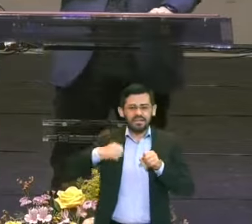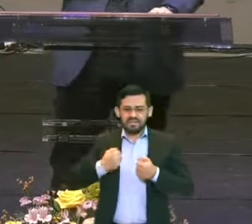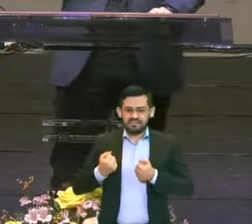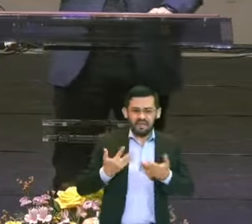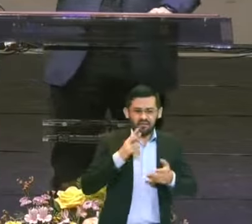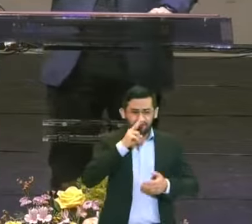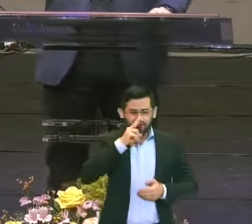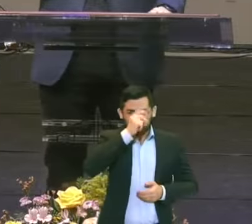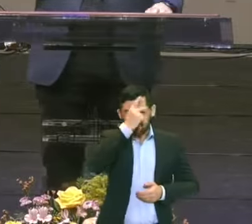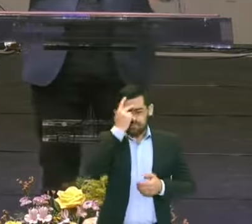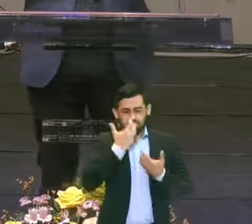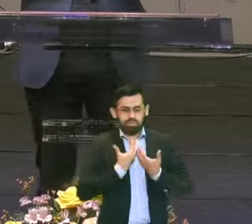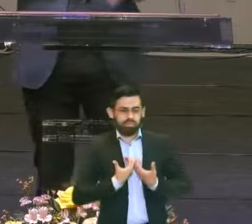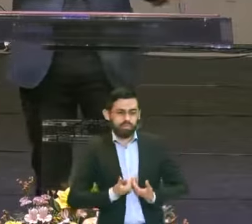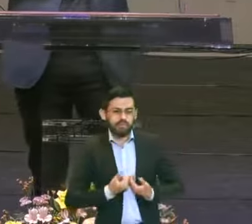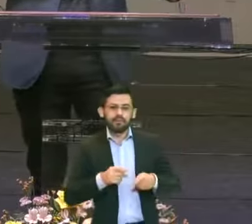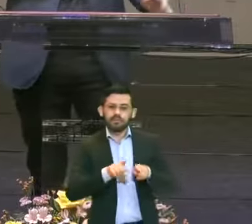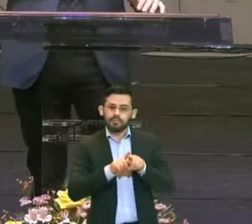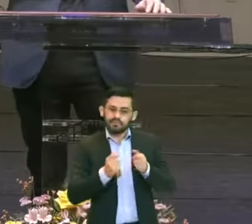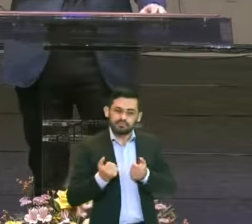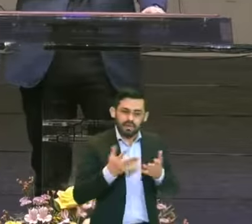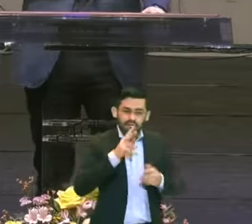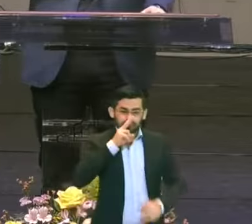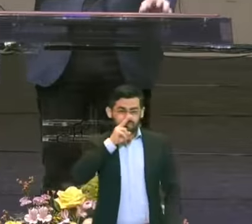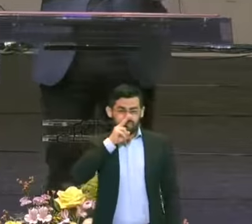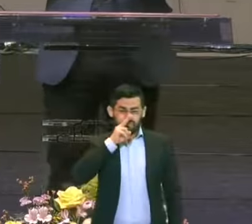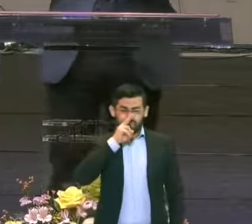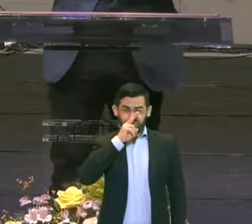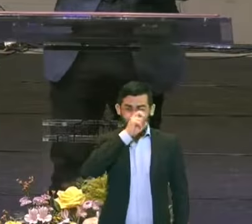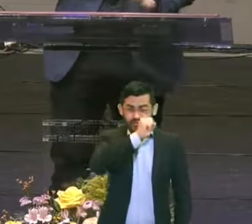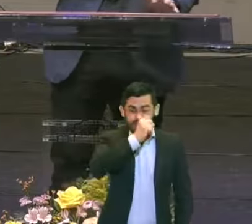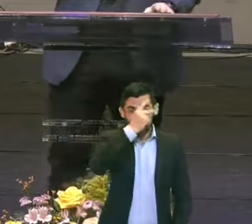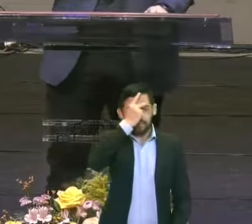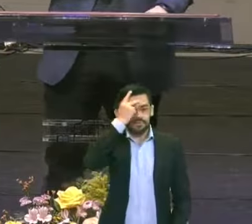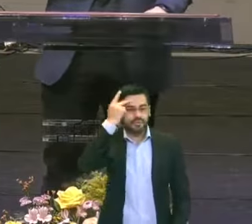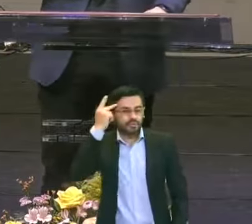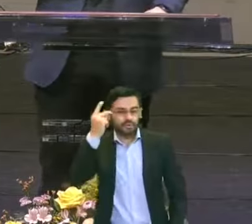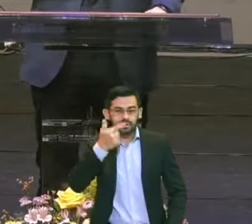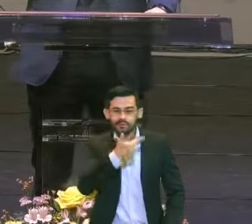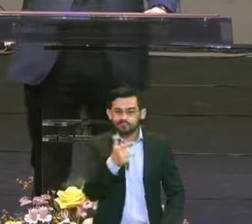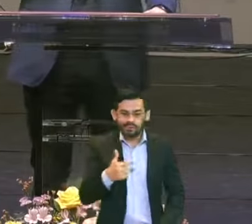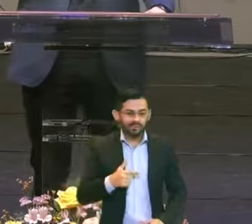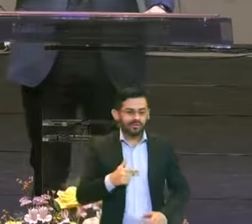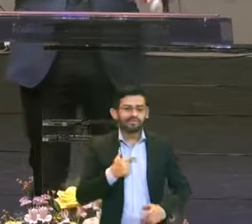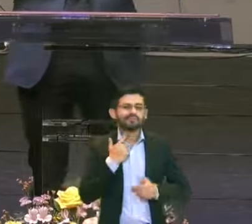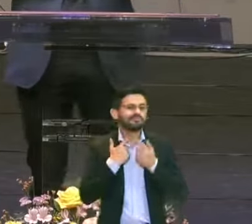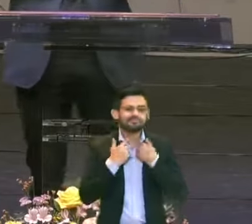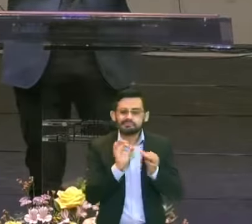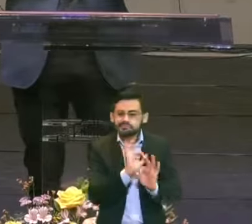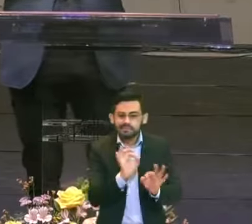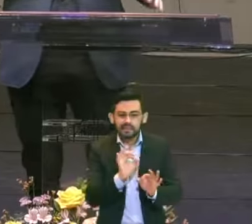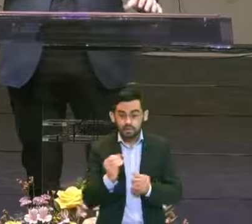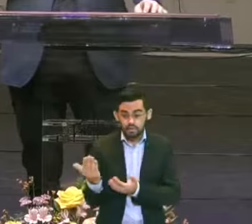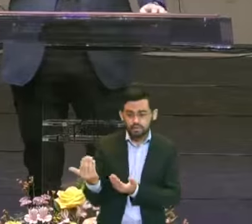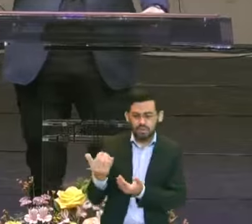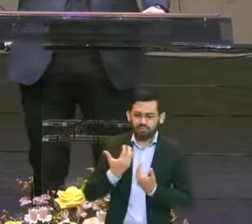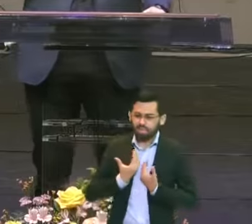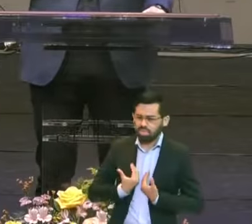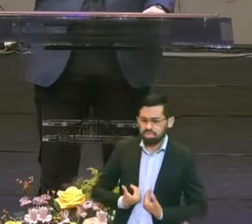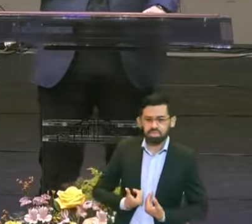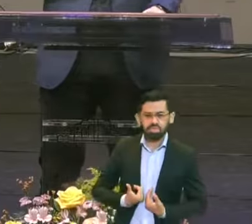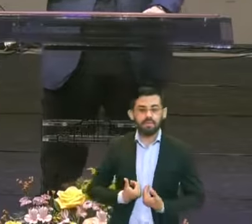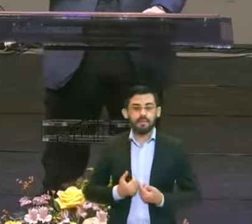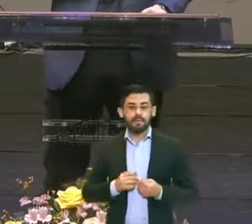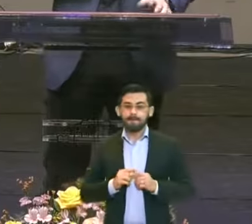fortalece o cansado e multiplica as forças ao que não tem nenhum vigor. Os jovens se cansam e